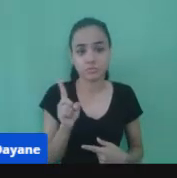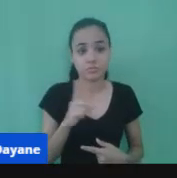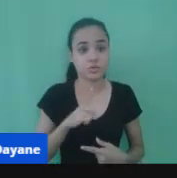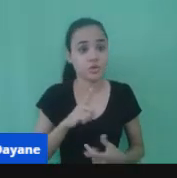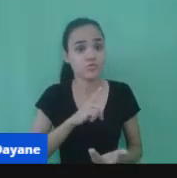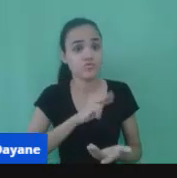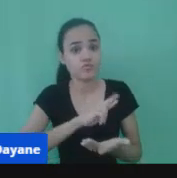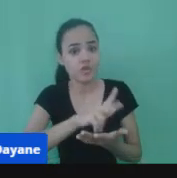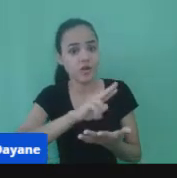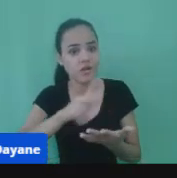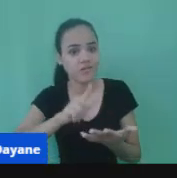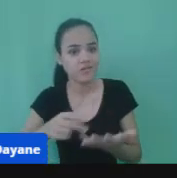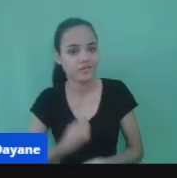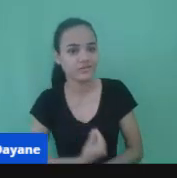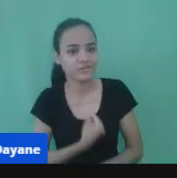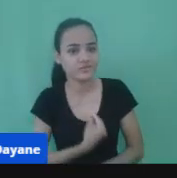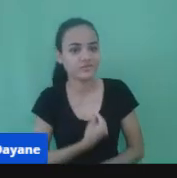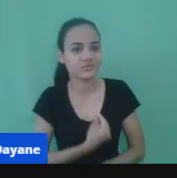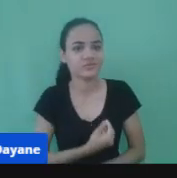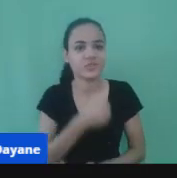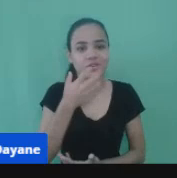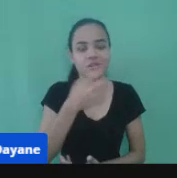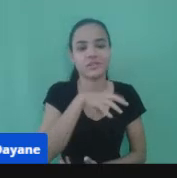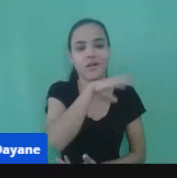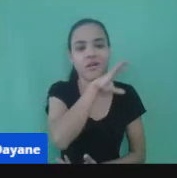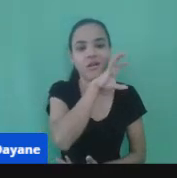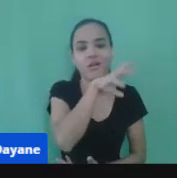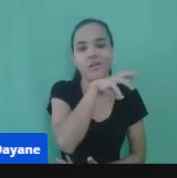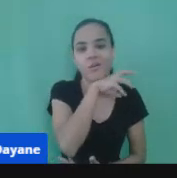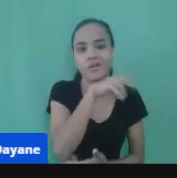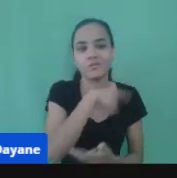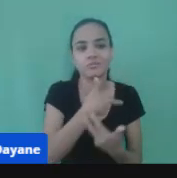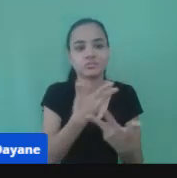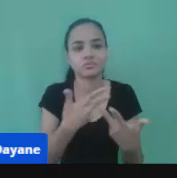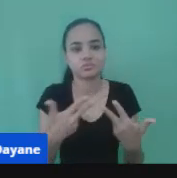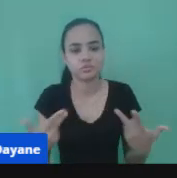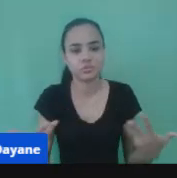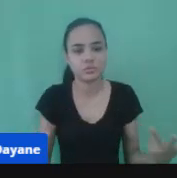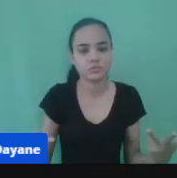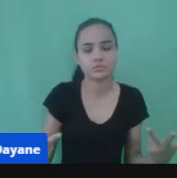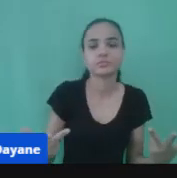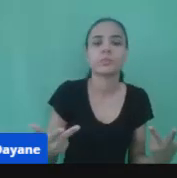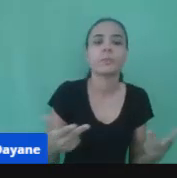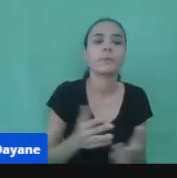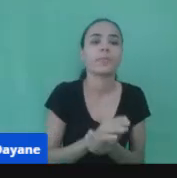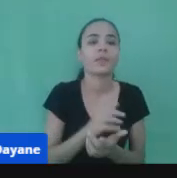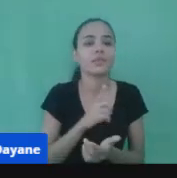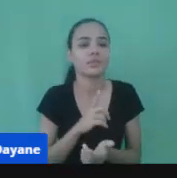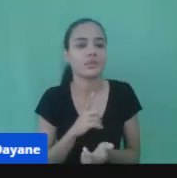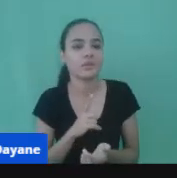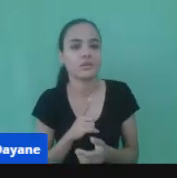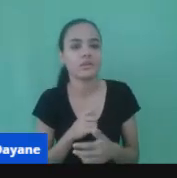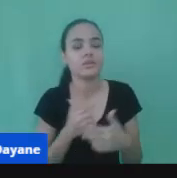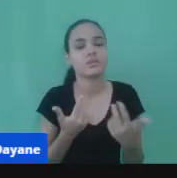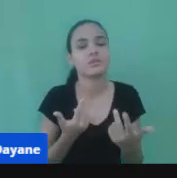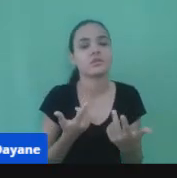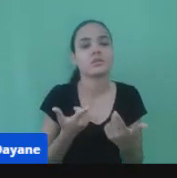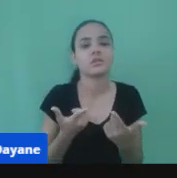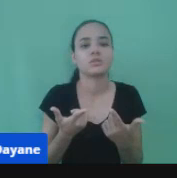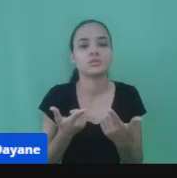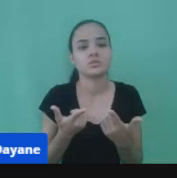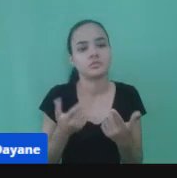ensino da educação ambiental, né? Começaram a falar sobre a educação ambiental, na verdade. Depois de 75,